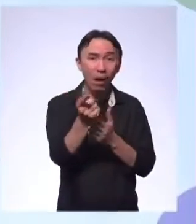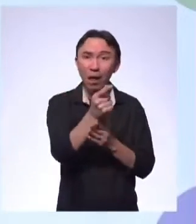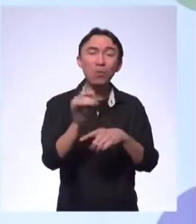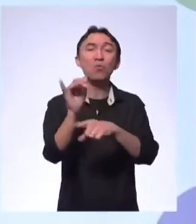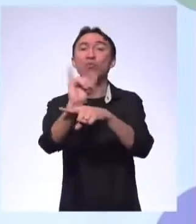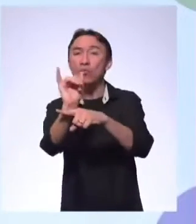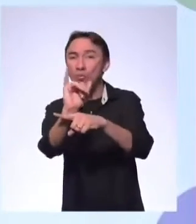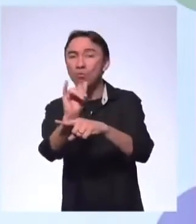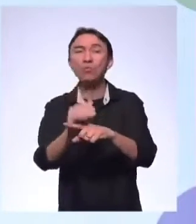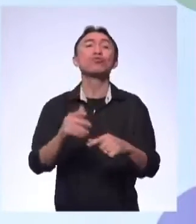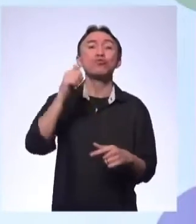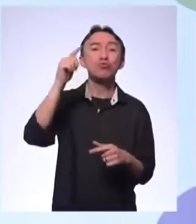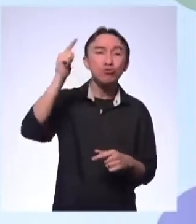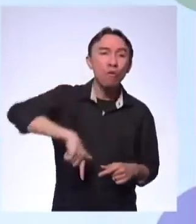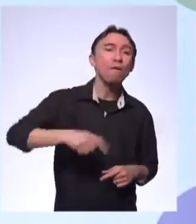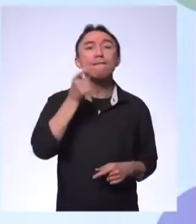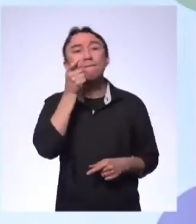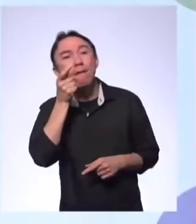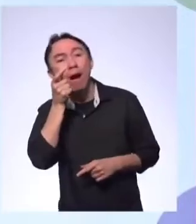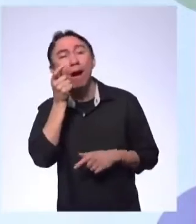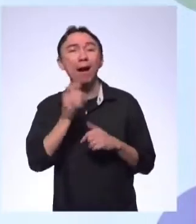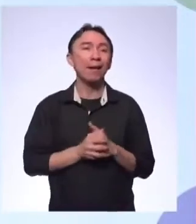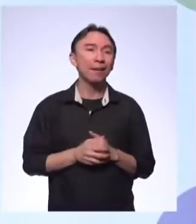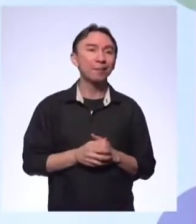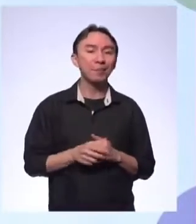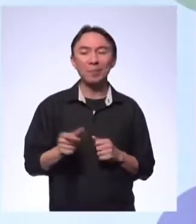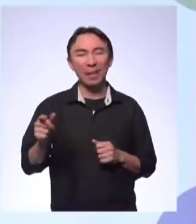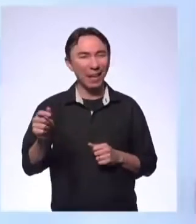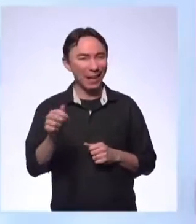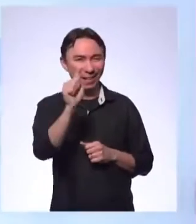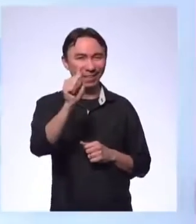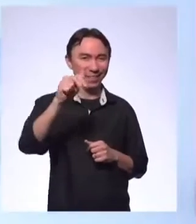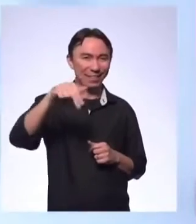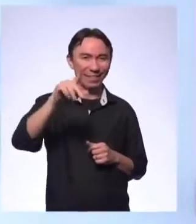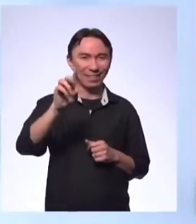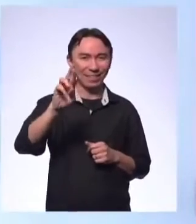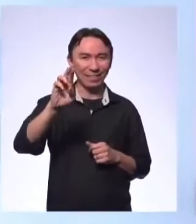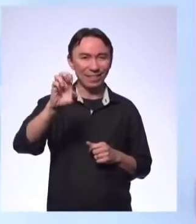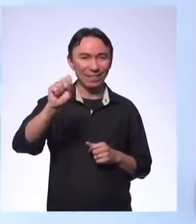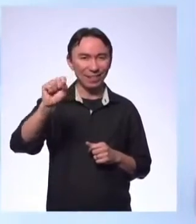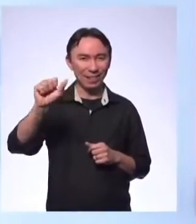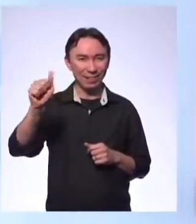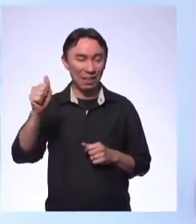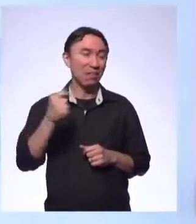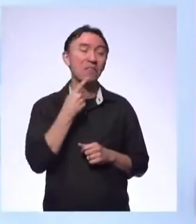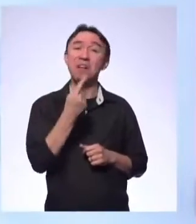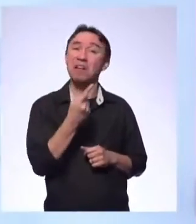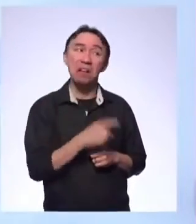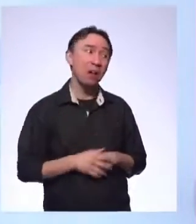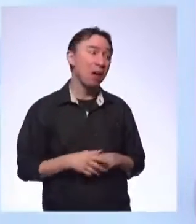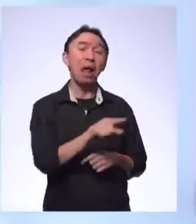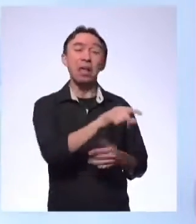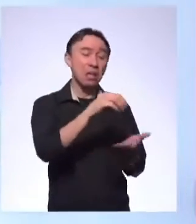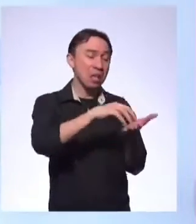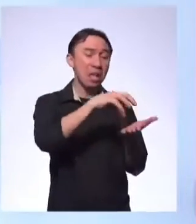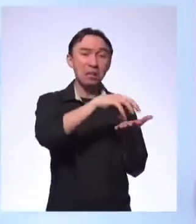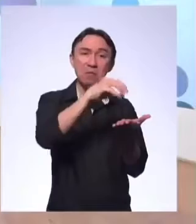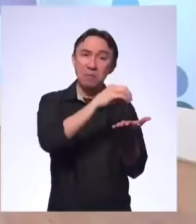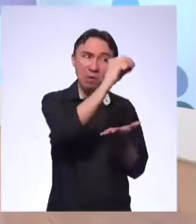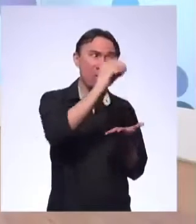parece que eu aprendo mais aqui no centro de mídias boa até ela que às vezes tem gente que não gosta de ruído Às vezes o barulho